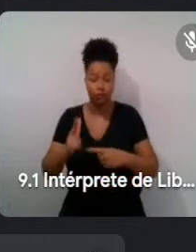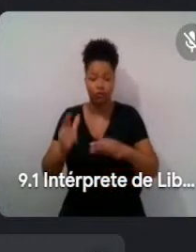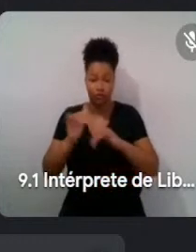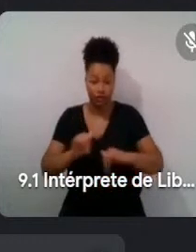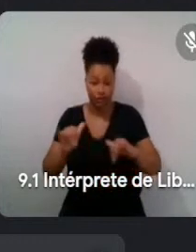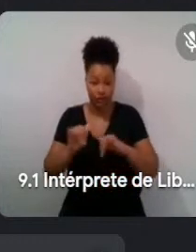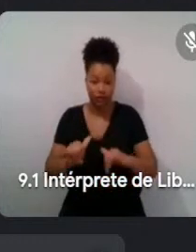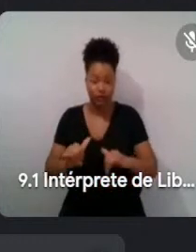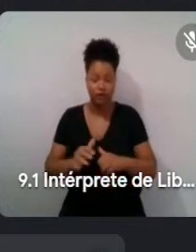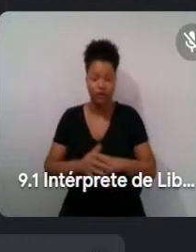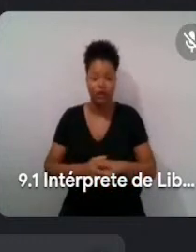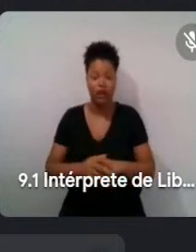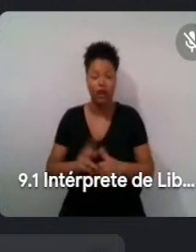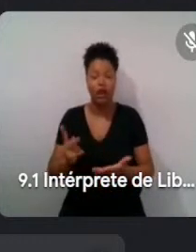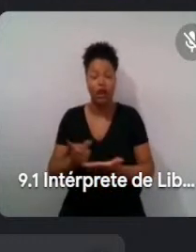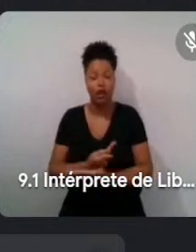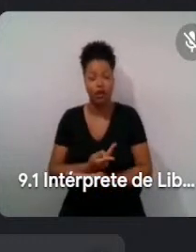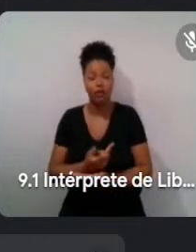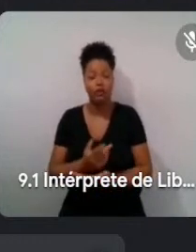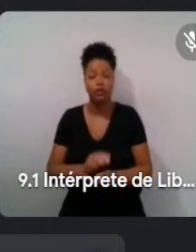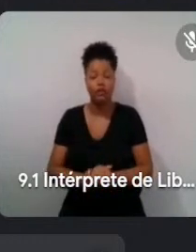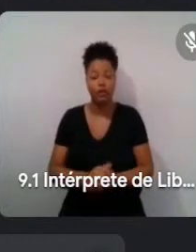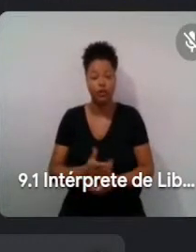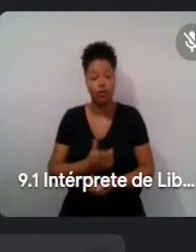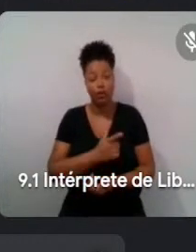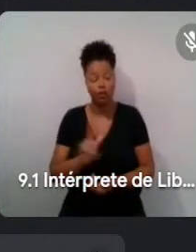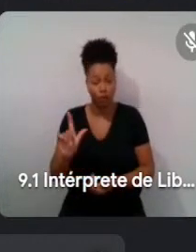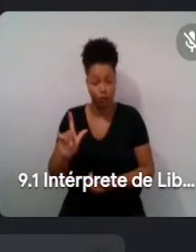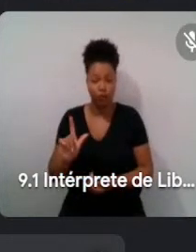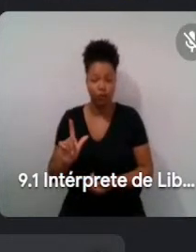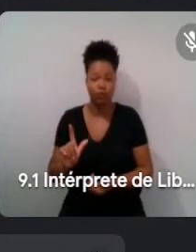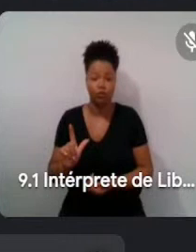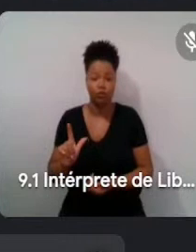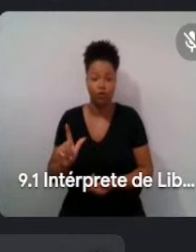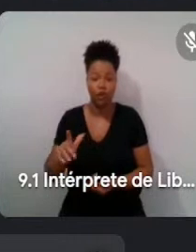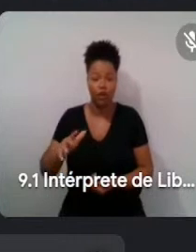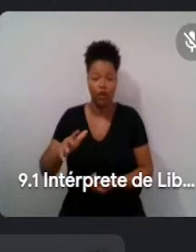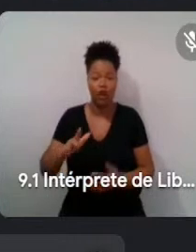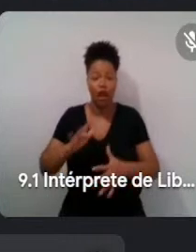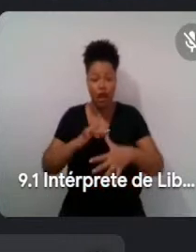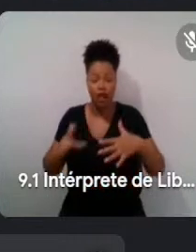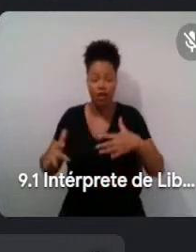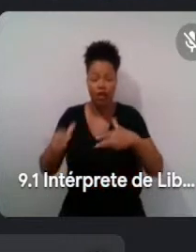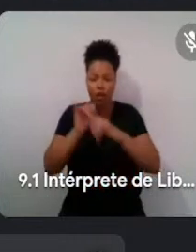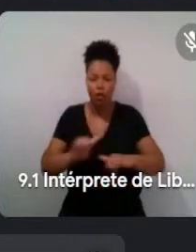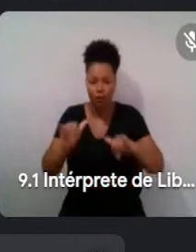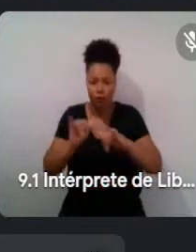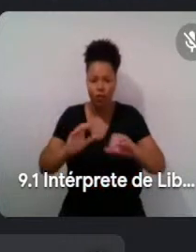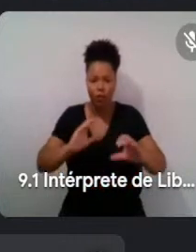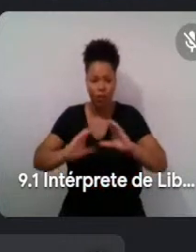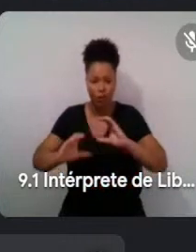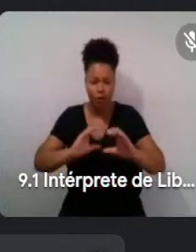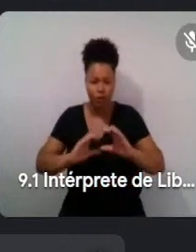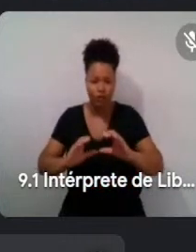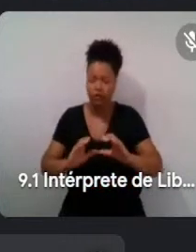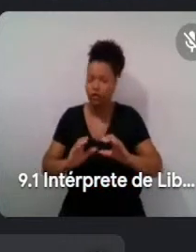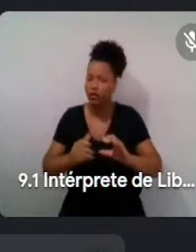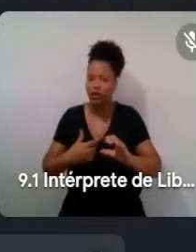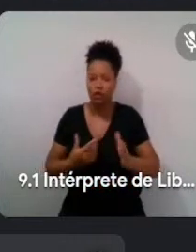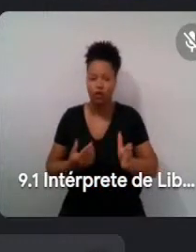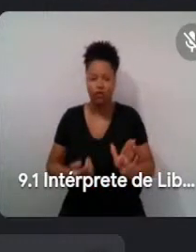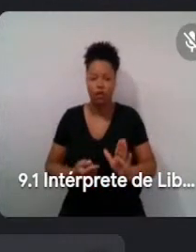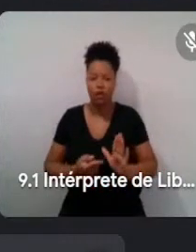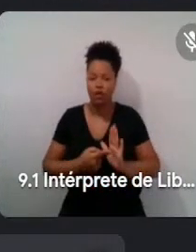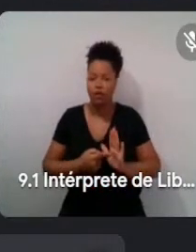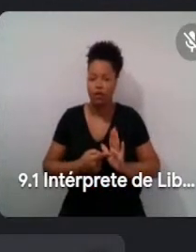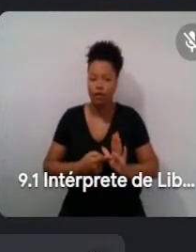outro, ora recorrente aqui, os meios de comunicação, não foram efetivamente citados, não foram